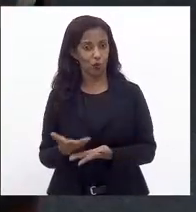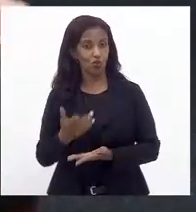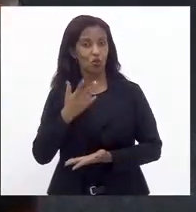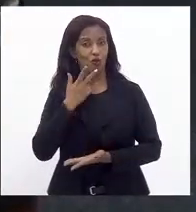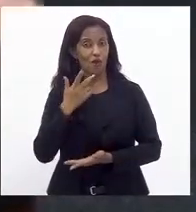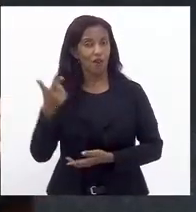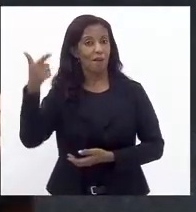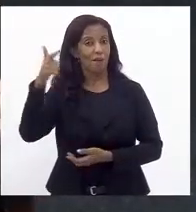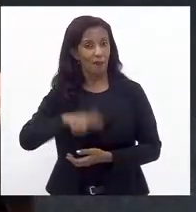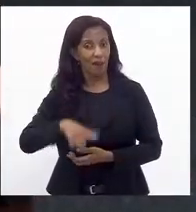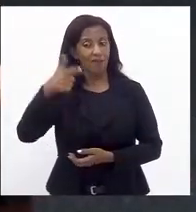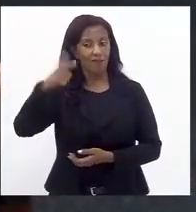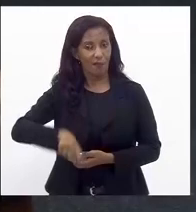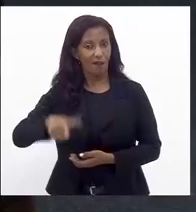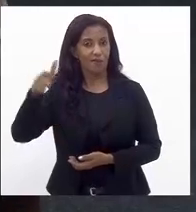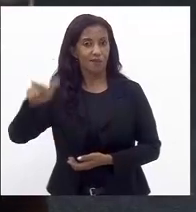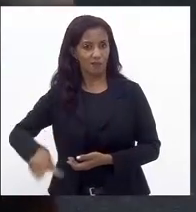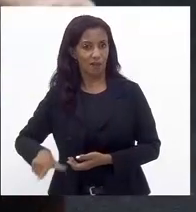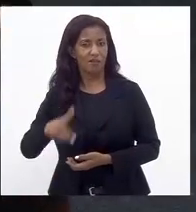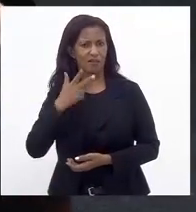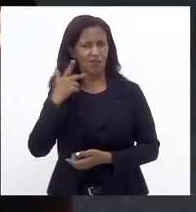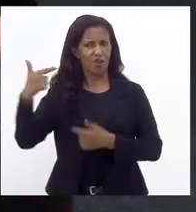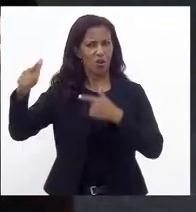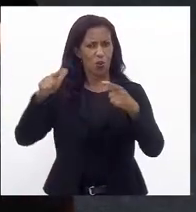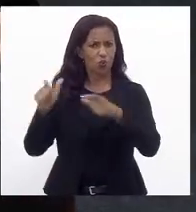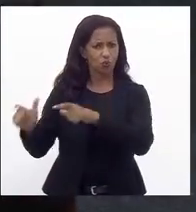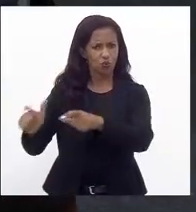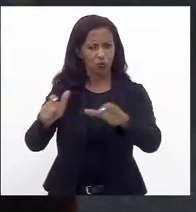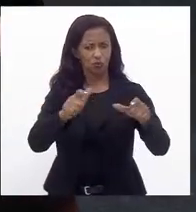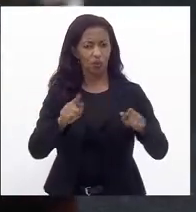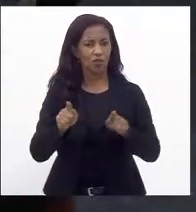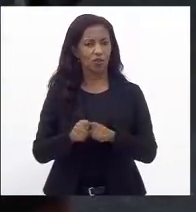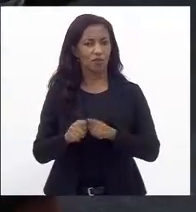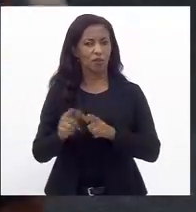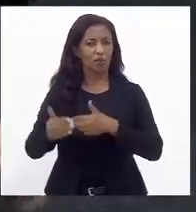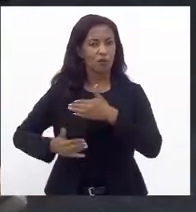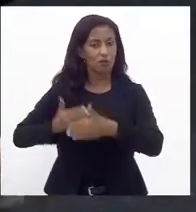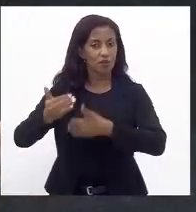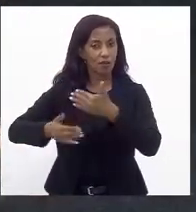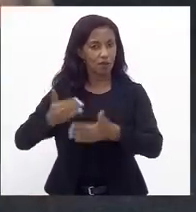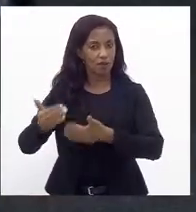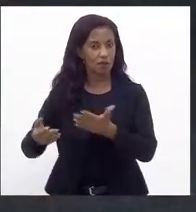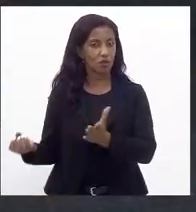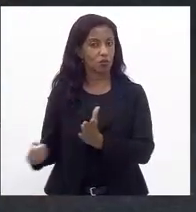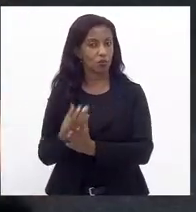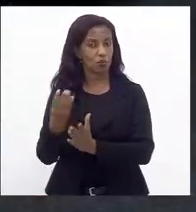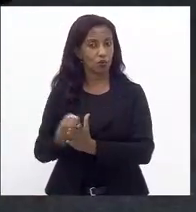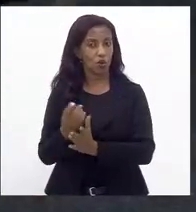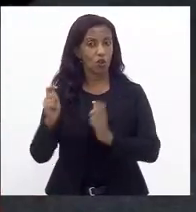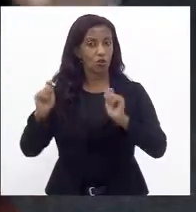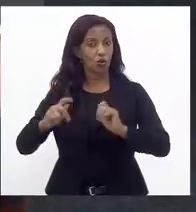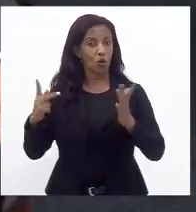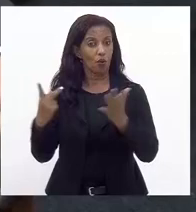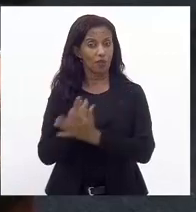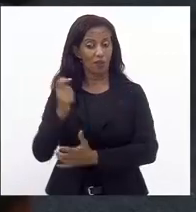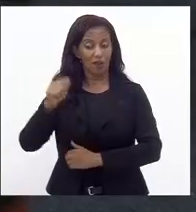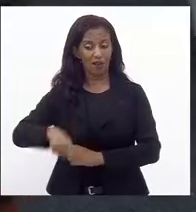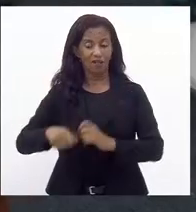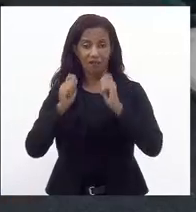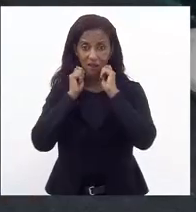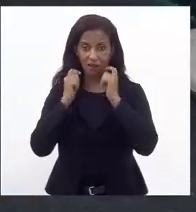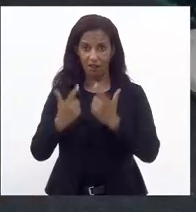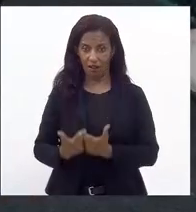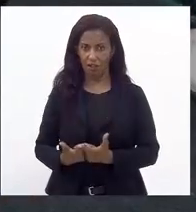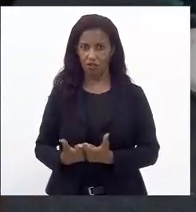eu falei mais de uma vez e falei em outros lugares que os avanços que nós produzimos só foram possíveis aqui nessa casa